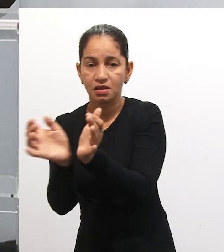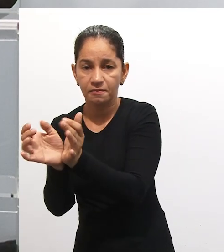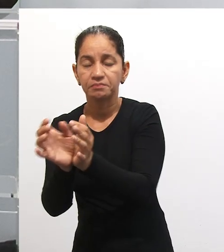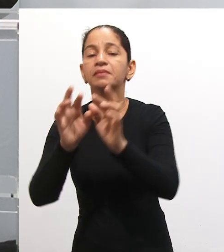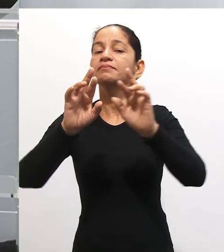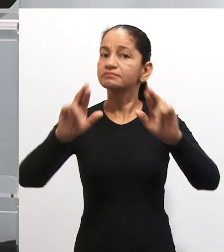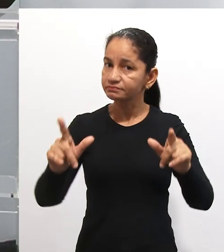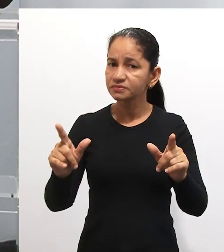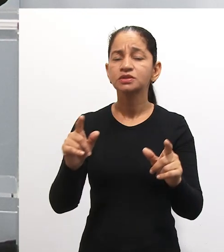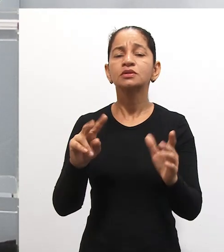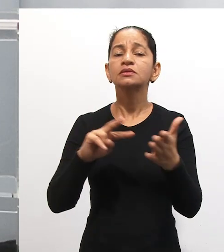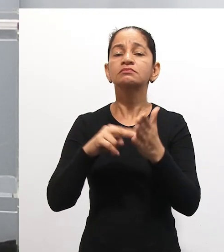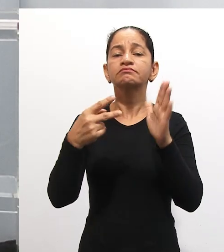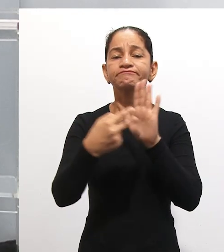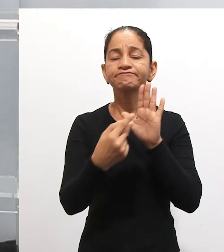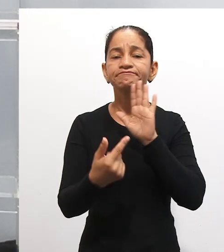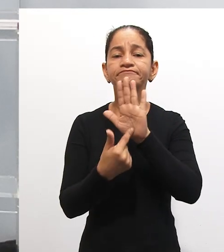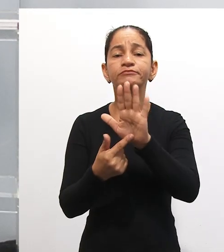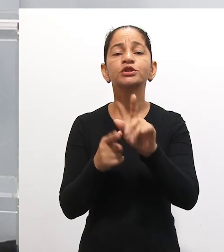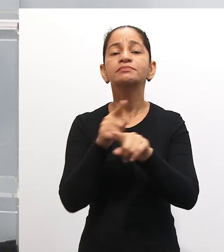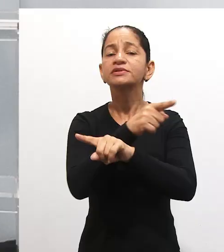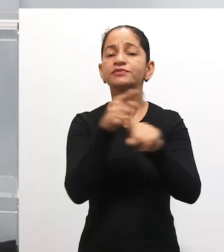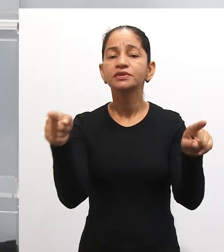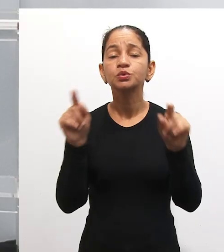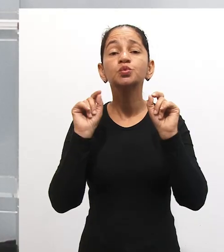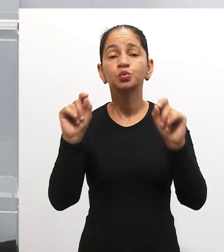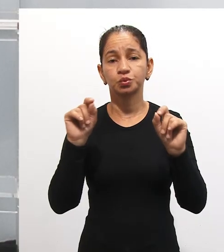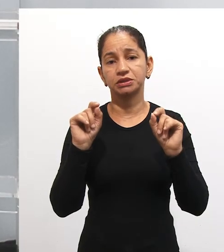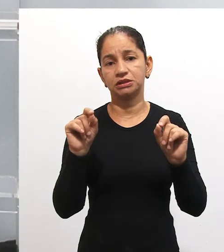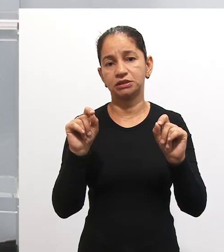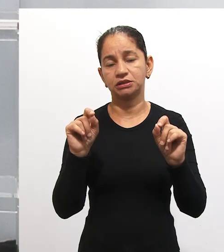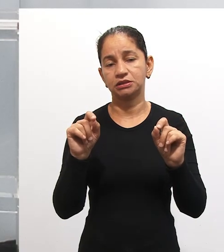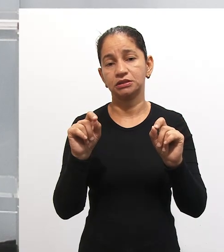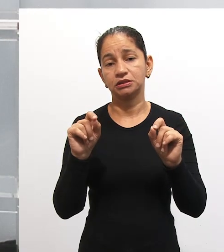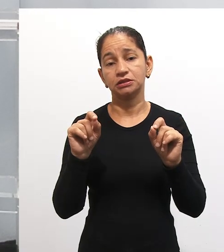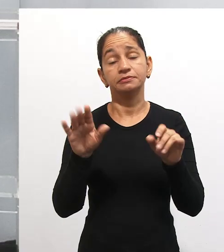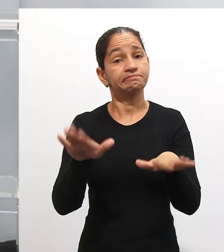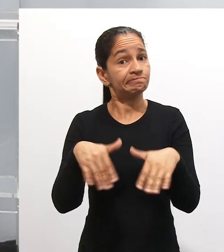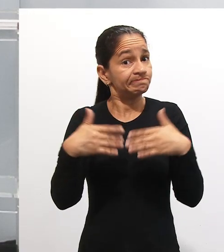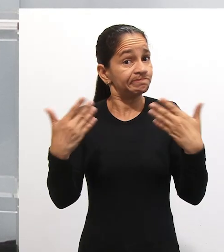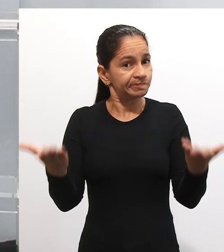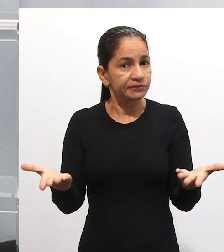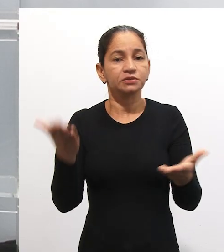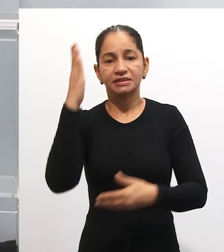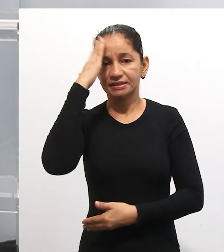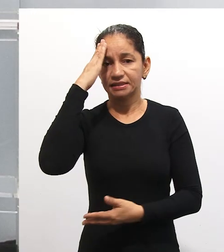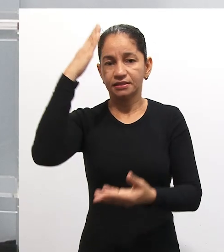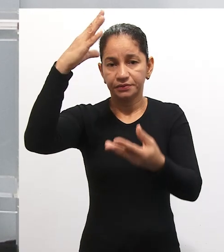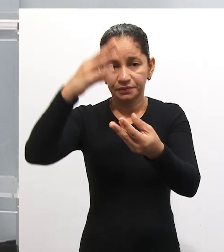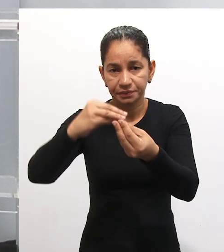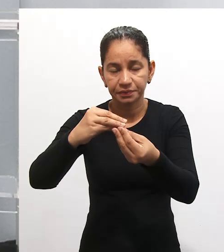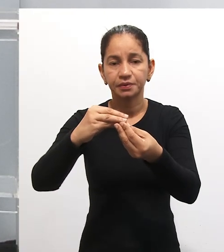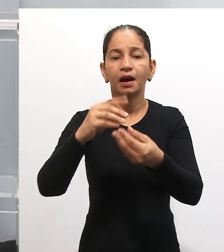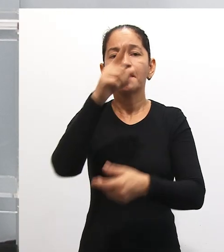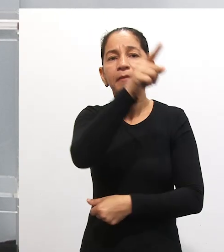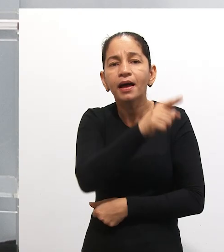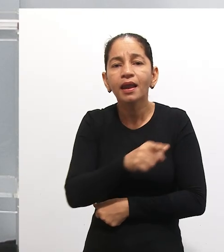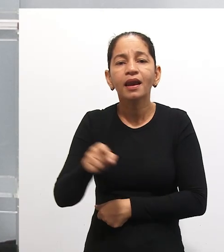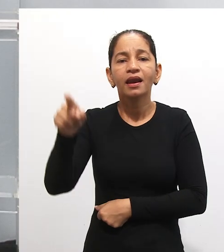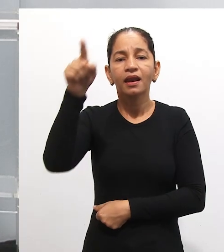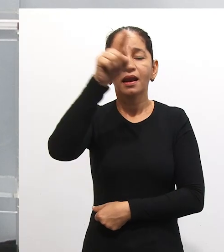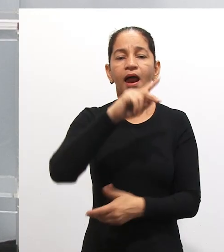assim, o que eu quero dizer com isso, gente? É que, de uma certa forma, essa ideia cíclica ela